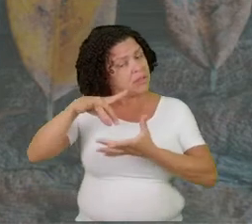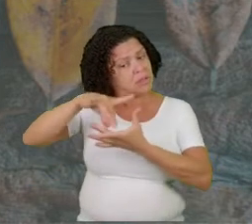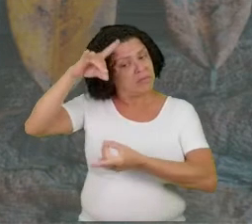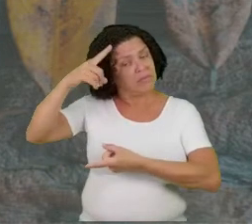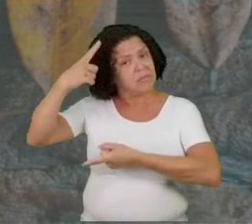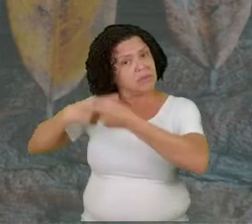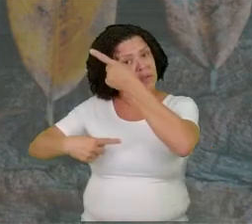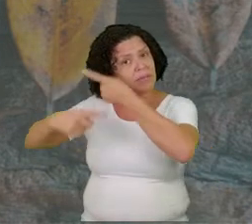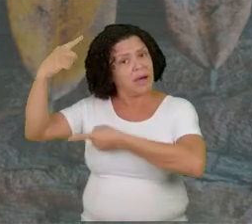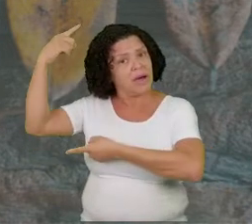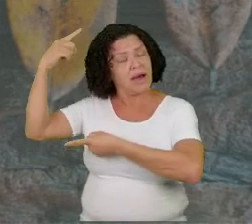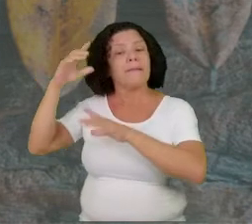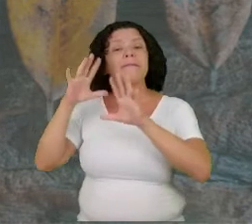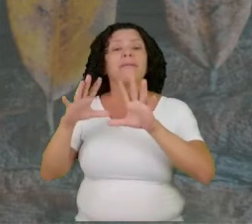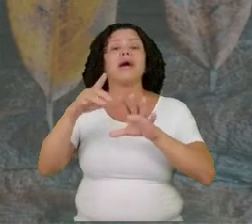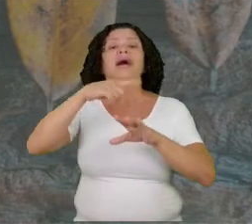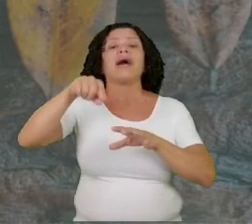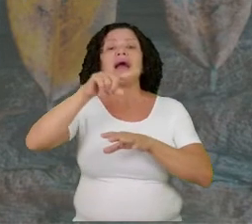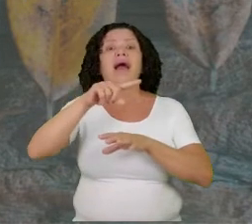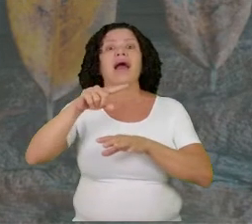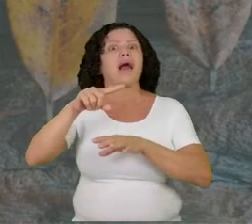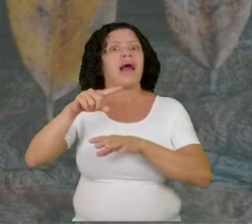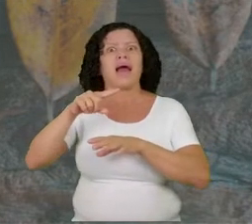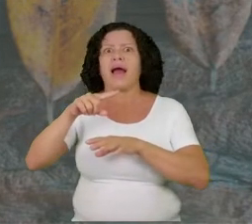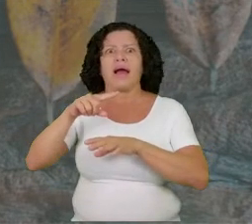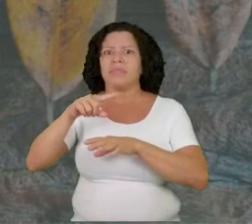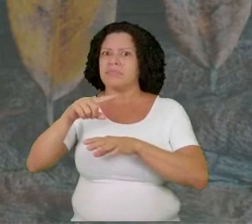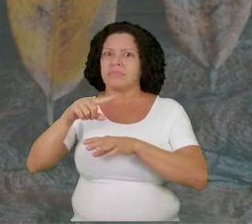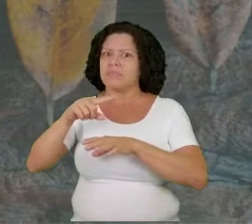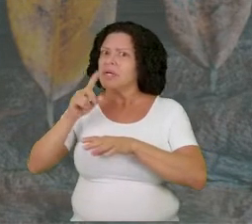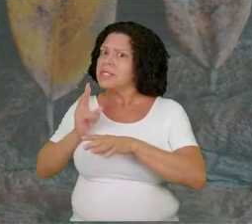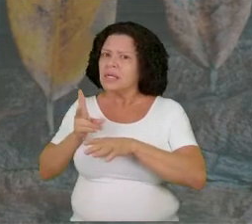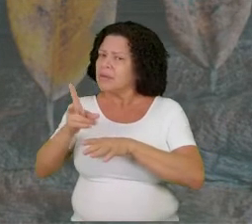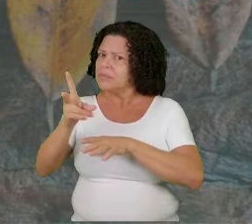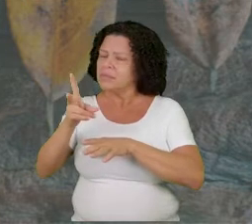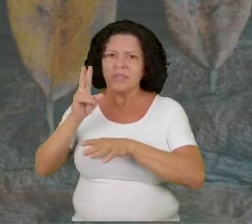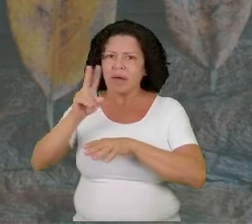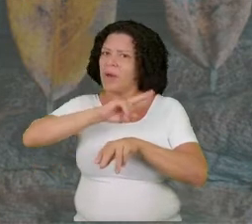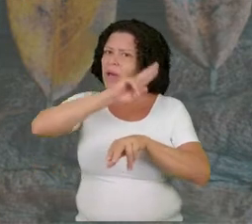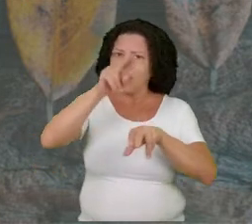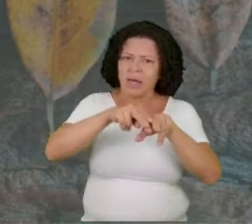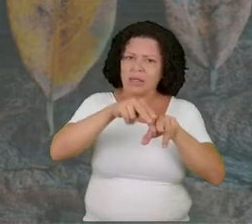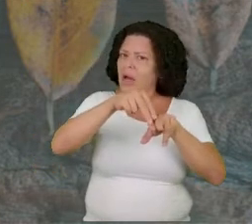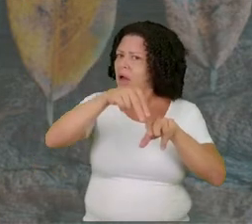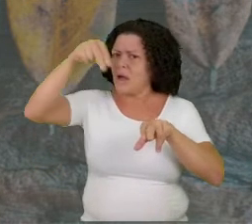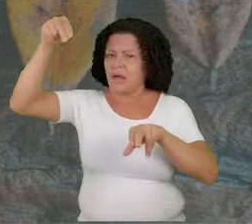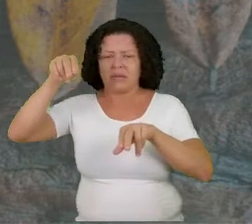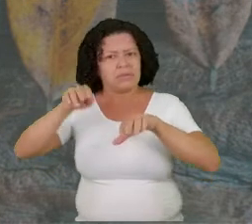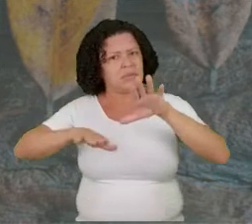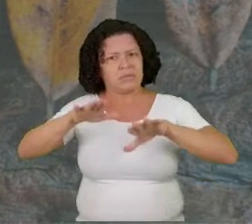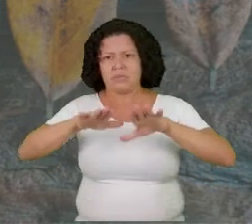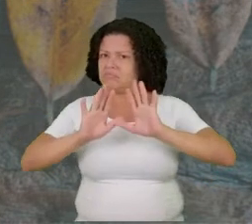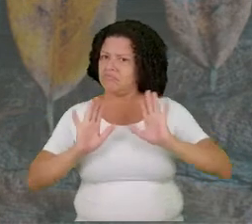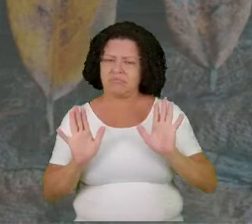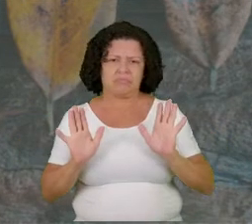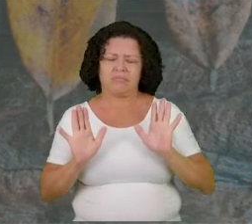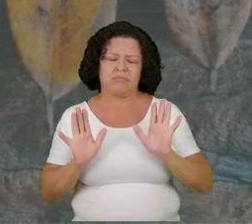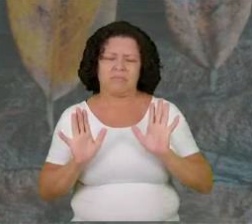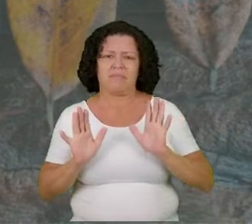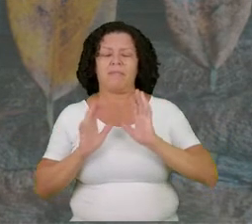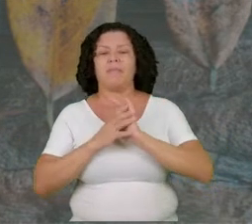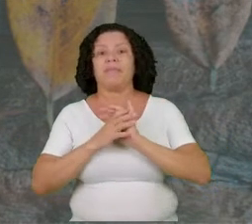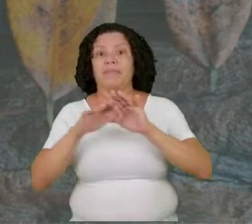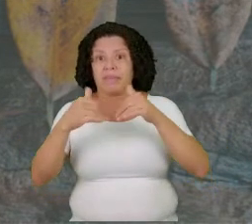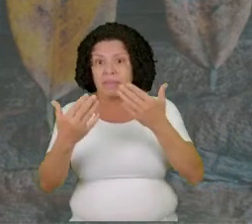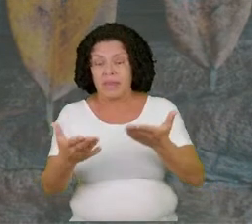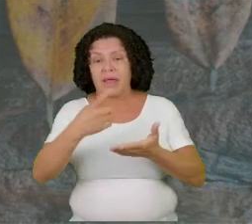espiritual. E essa evolução, ela é permanente, estejamos encarnados, estejamos desencarnados.